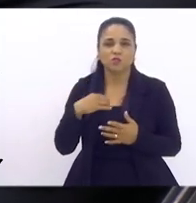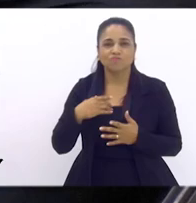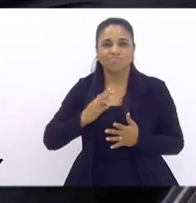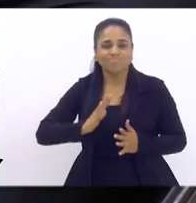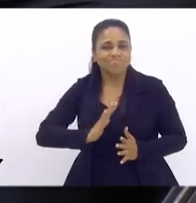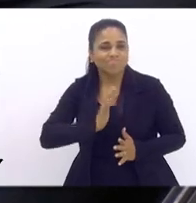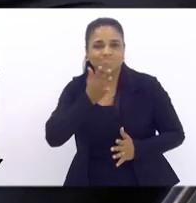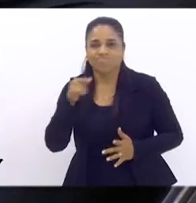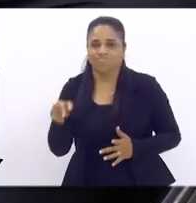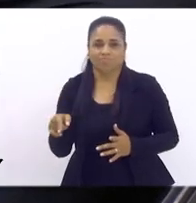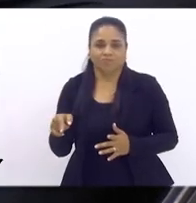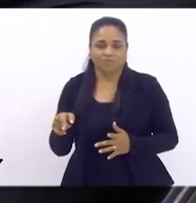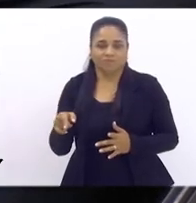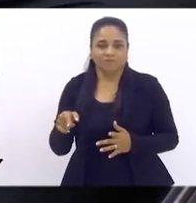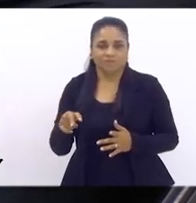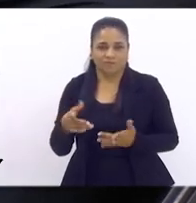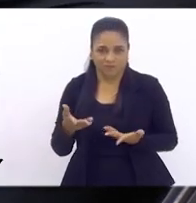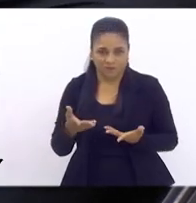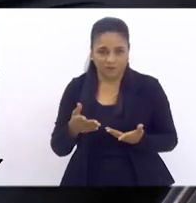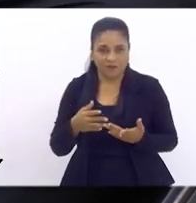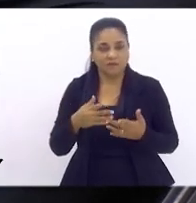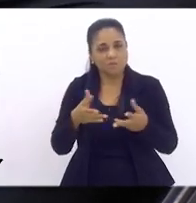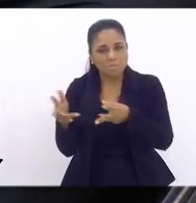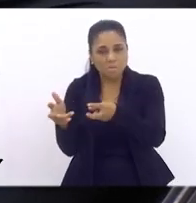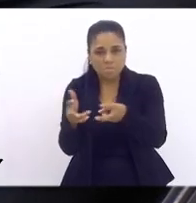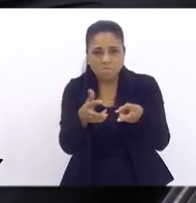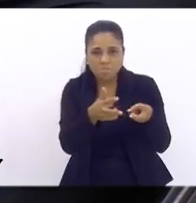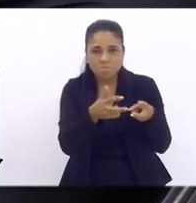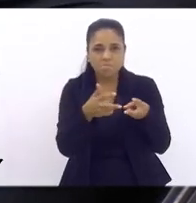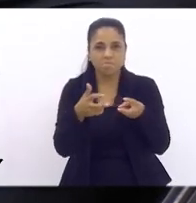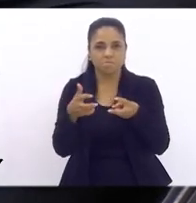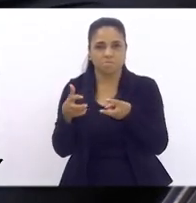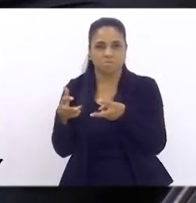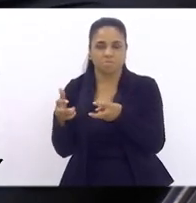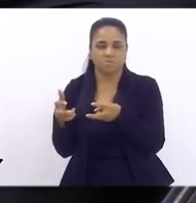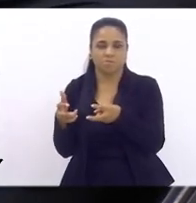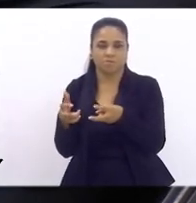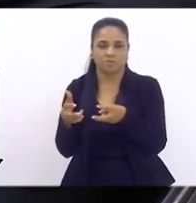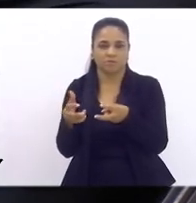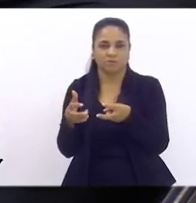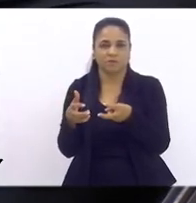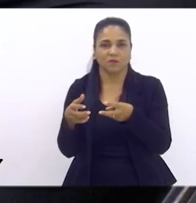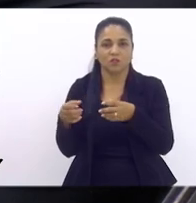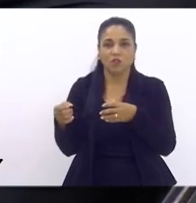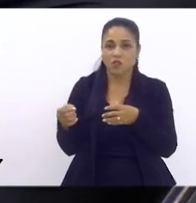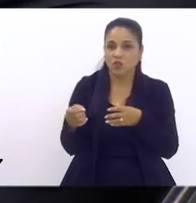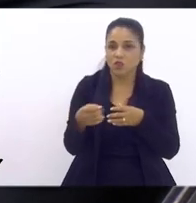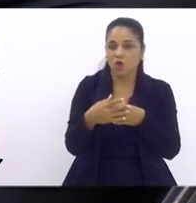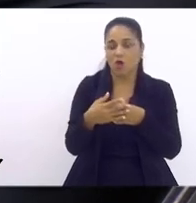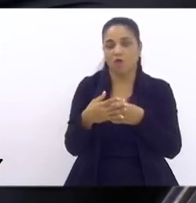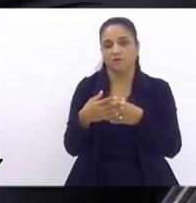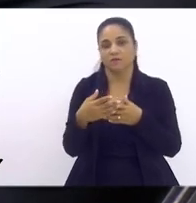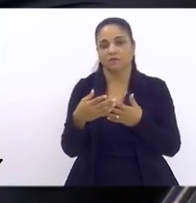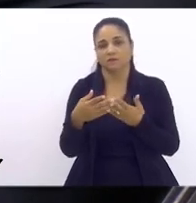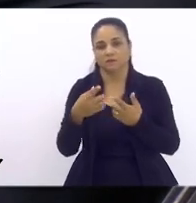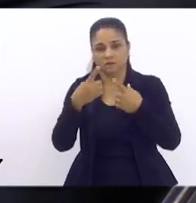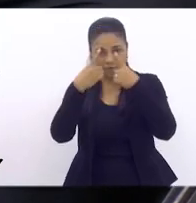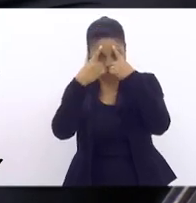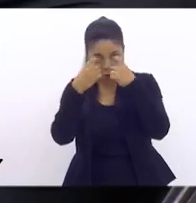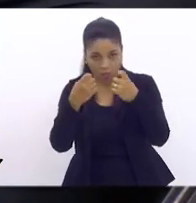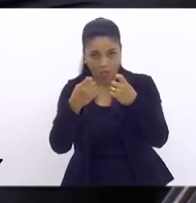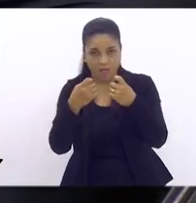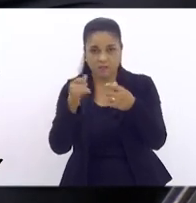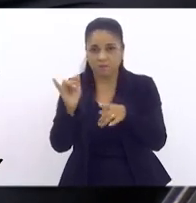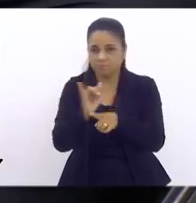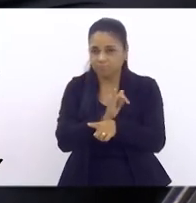né então a gente vem percebendo que disse que essas novas dinâmicas de violência é